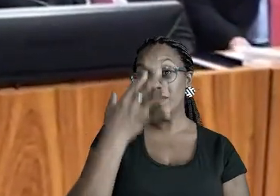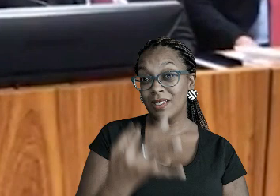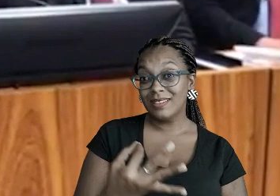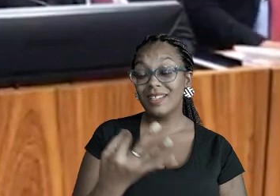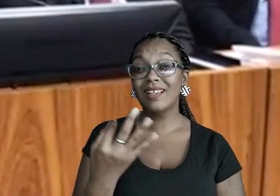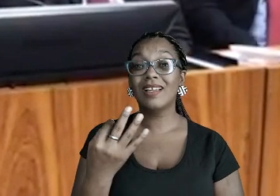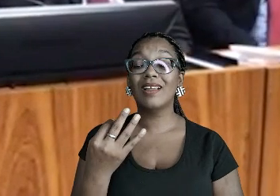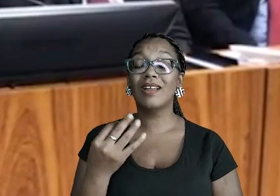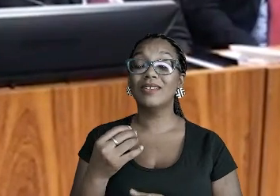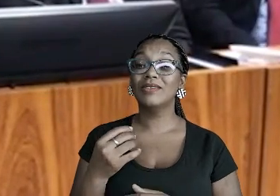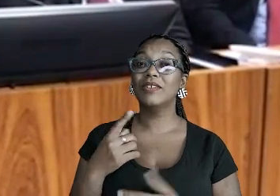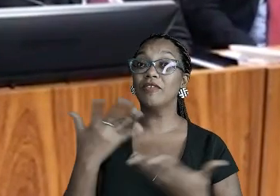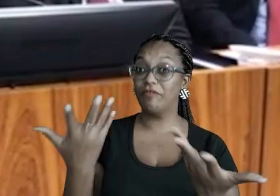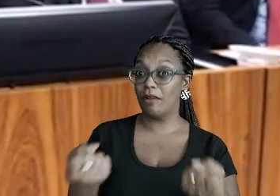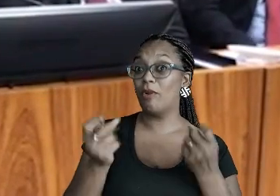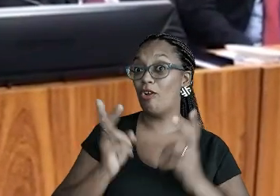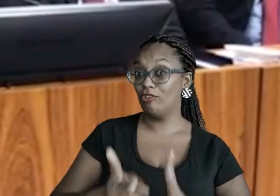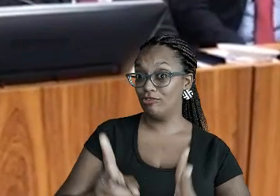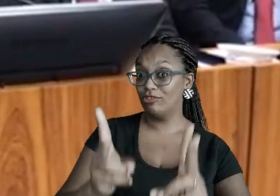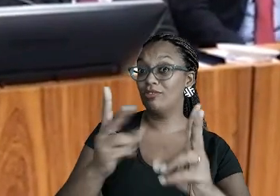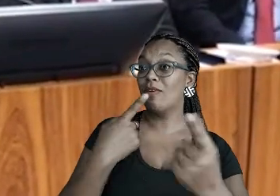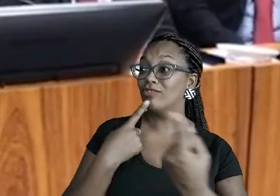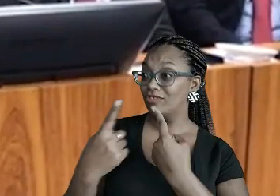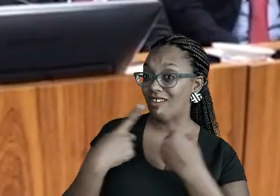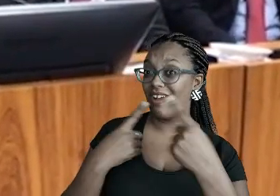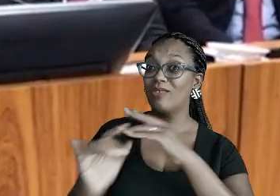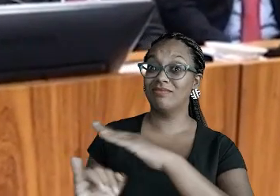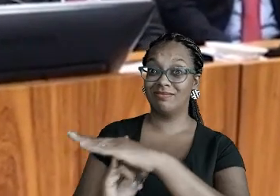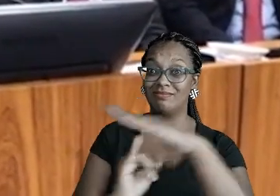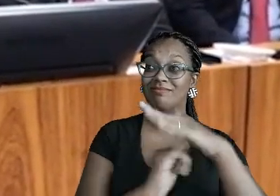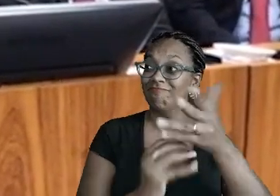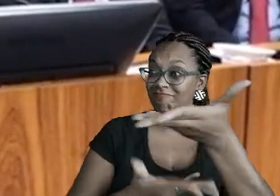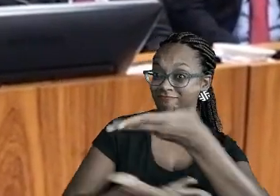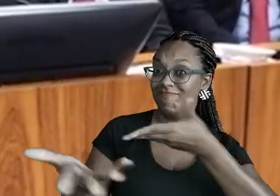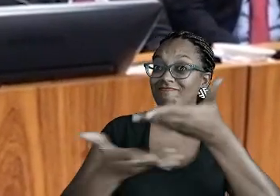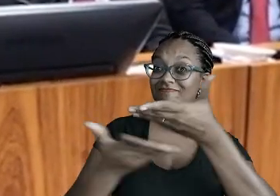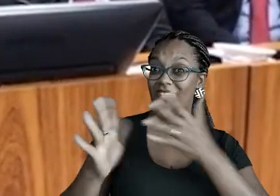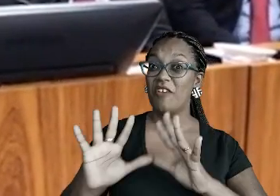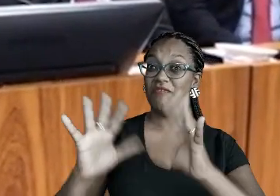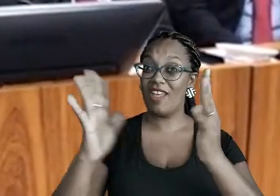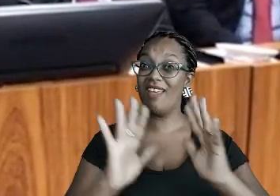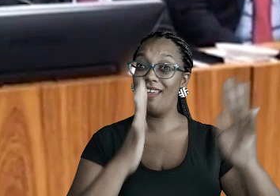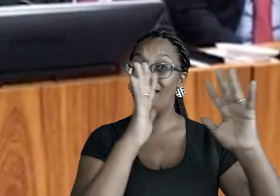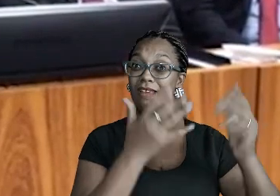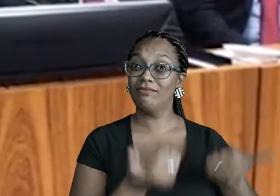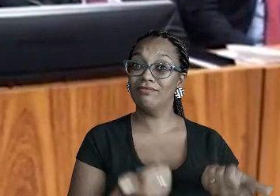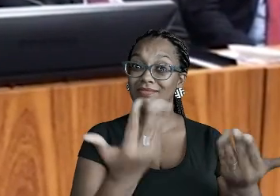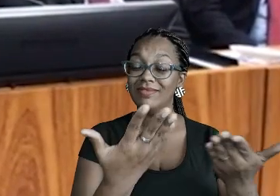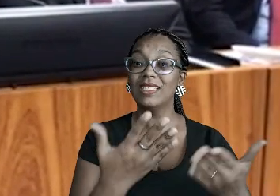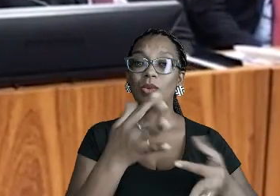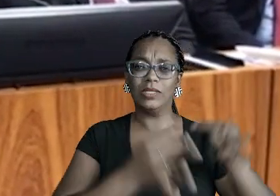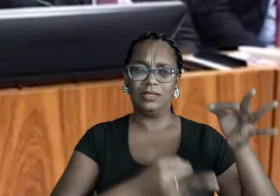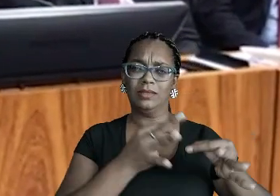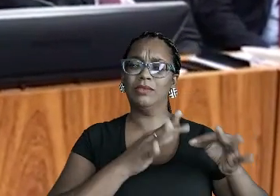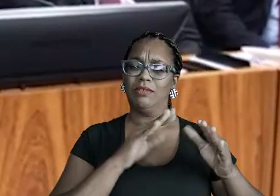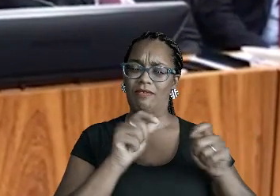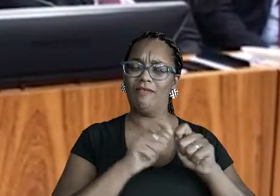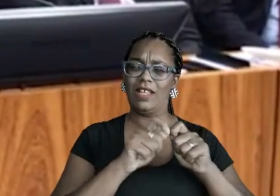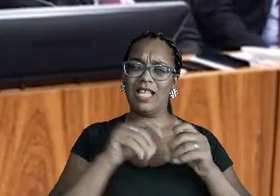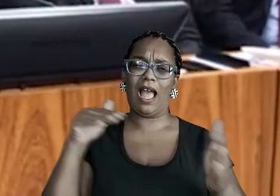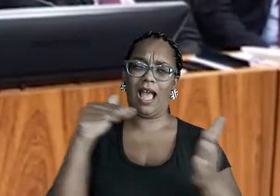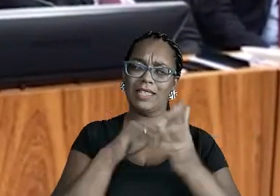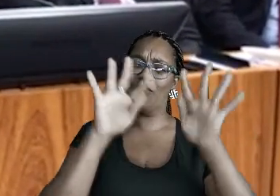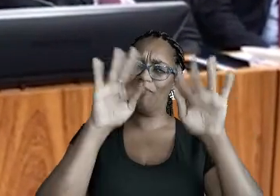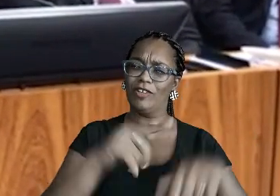todos os lados a gente vai continuar com esse diálogo institucional promovendo os eventos o tribunal fará isso até o final